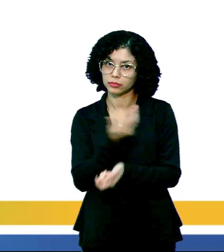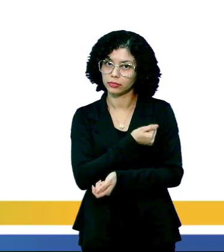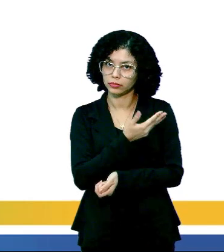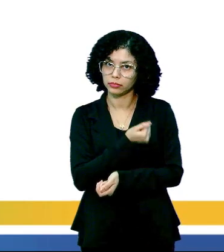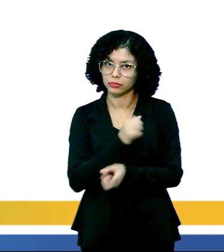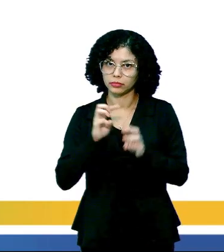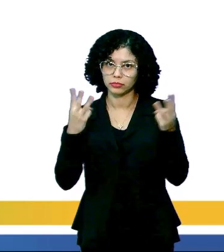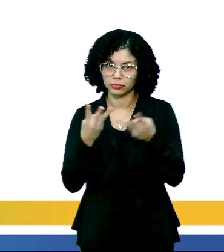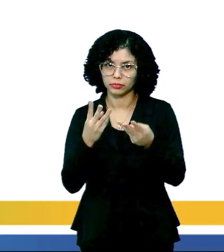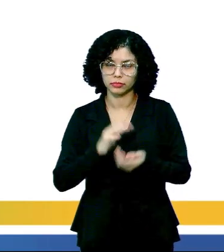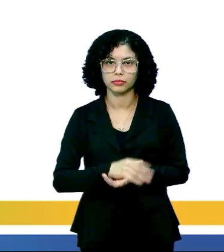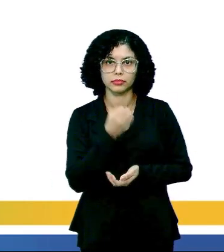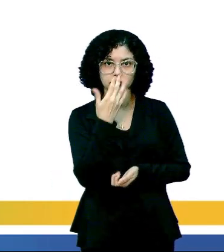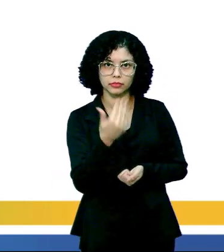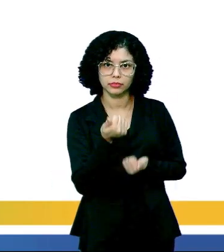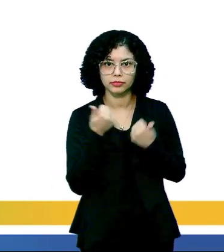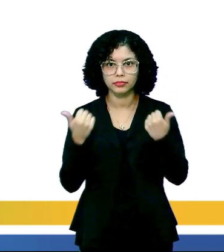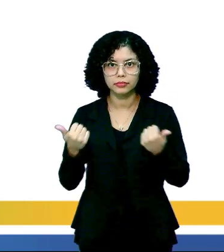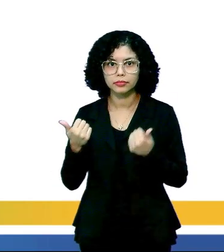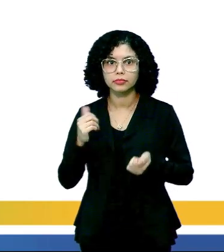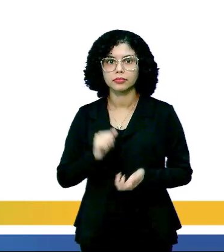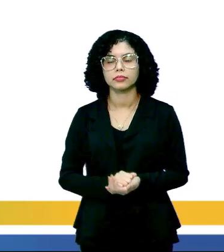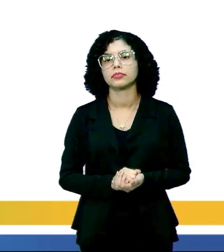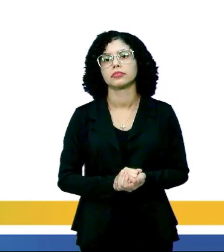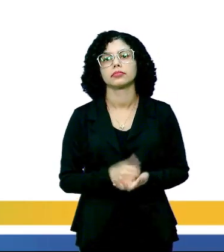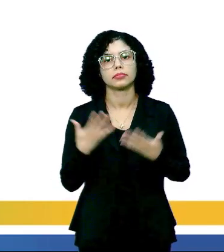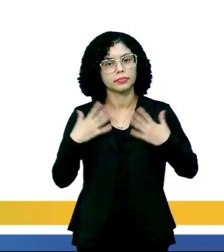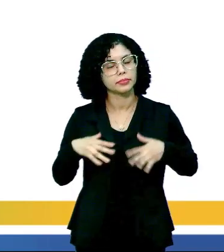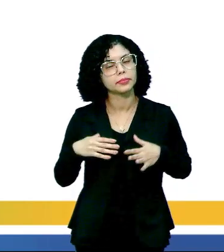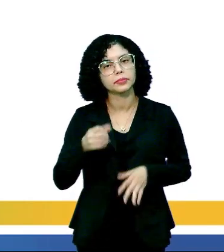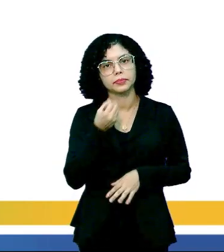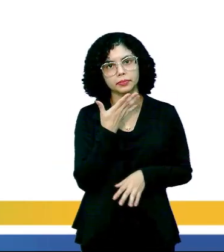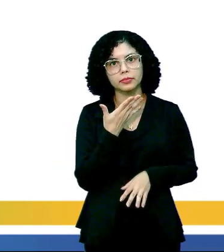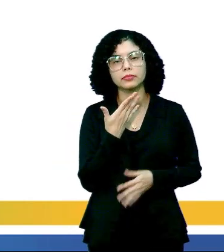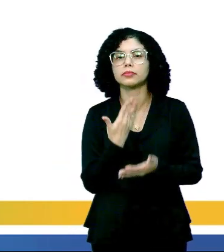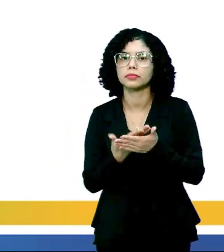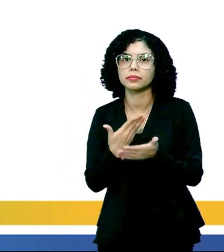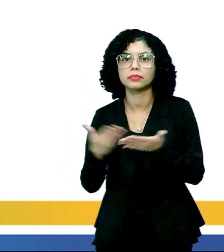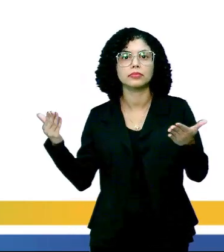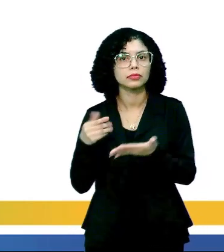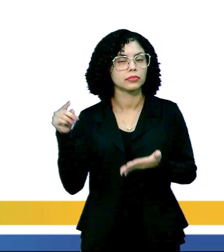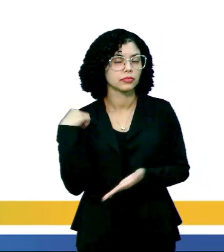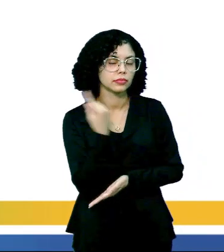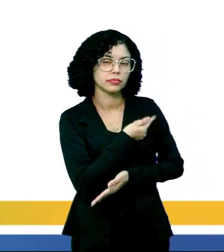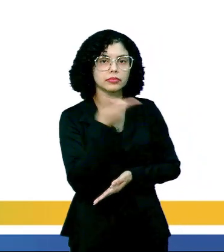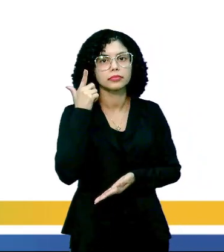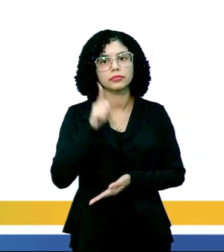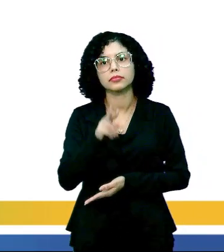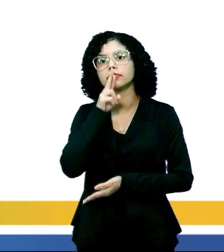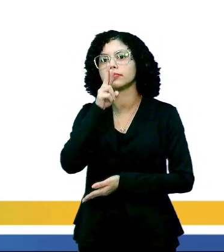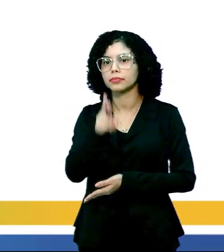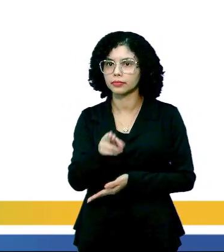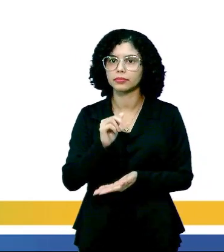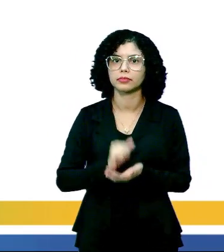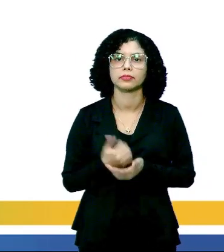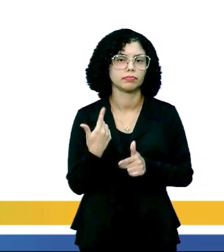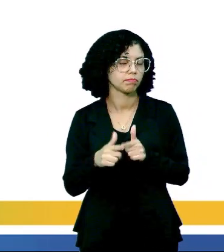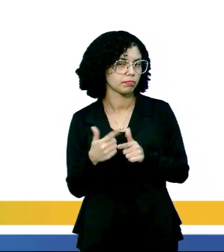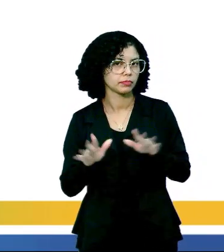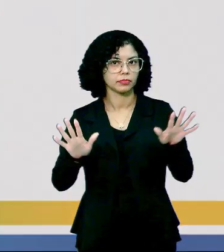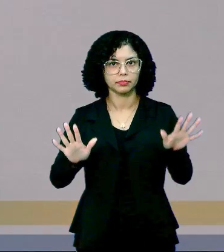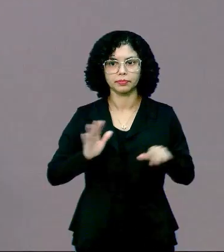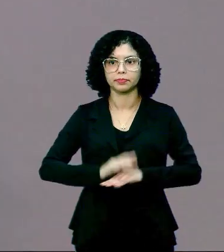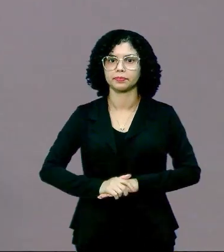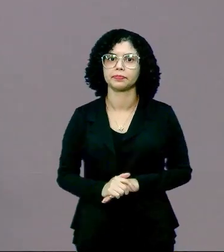maior massa. Tudo bem, pessoal? Questão também tranquila, que com a aula de hoje nós também conseguimos resolver sem nenhum